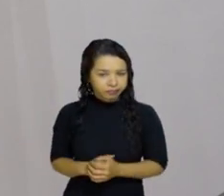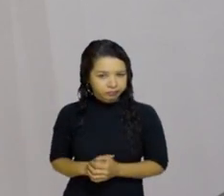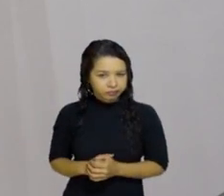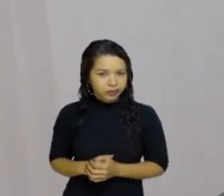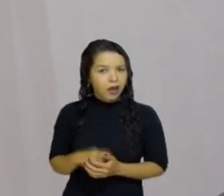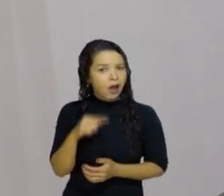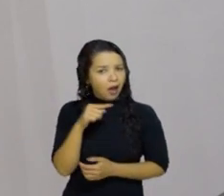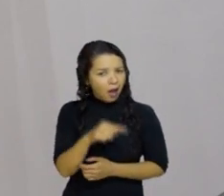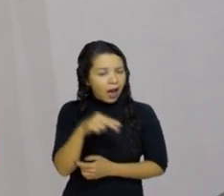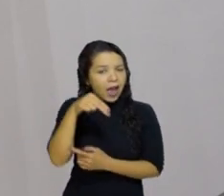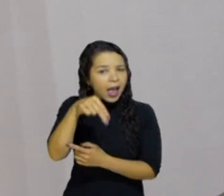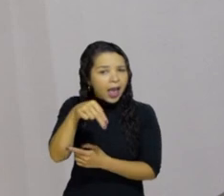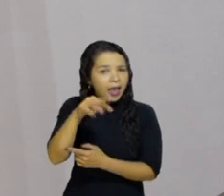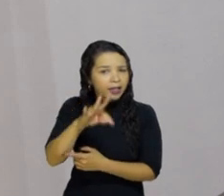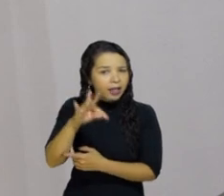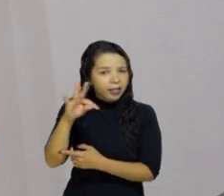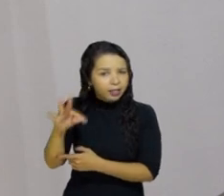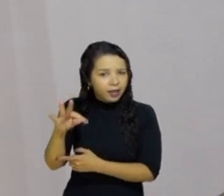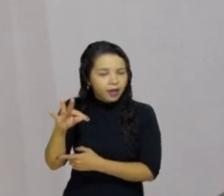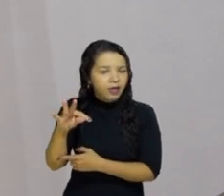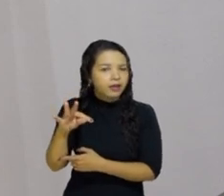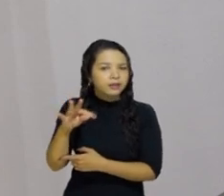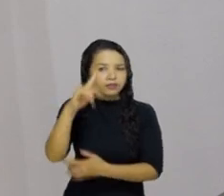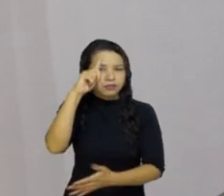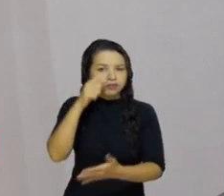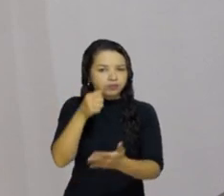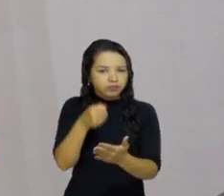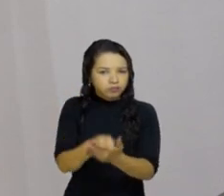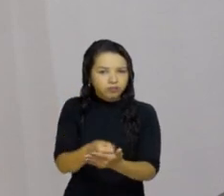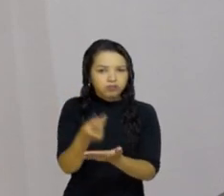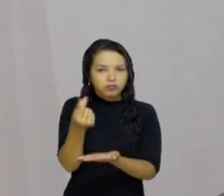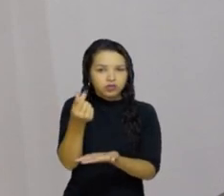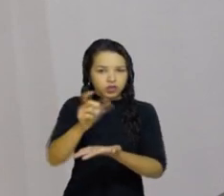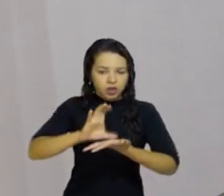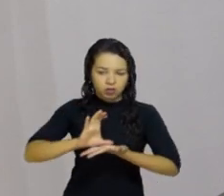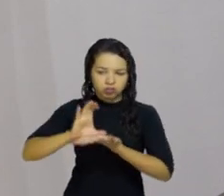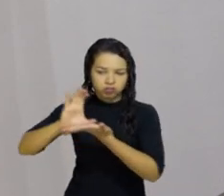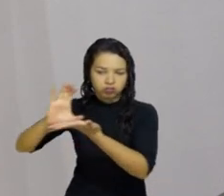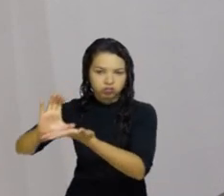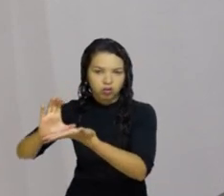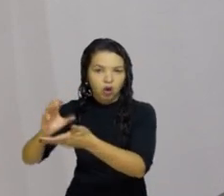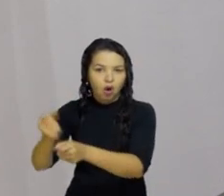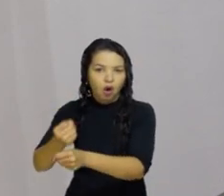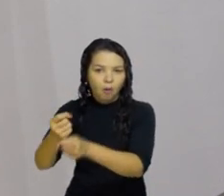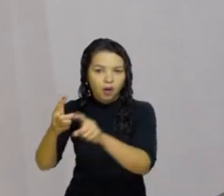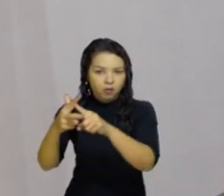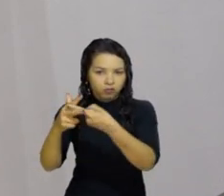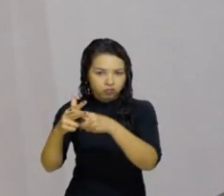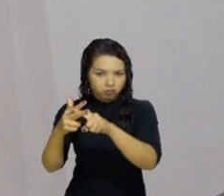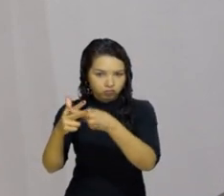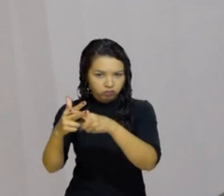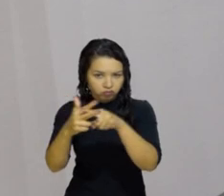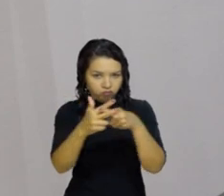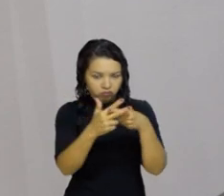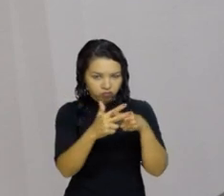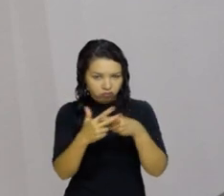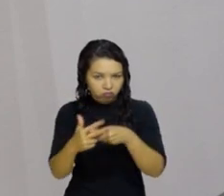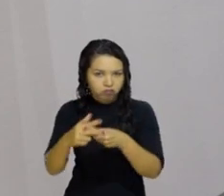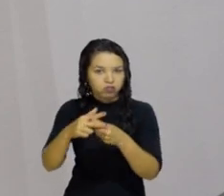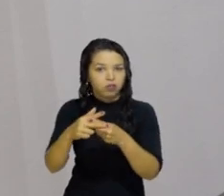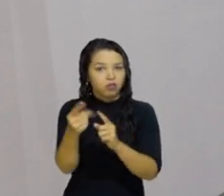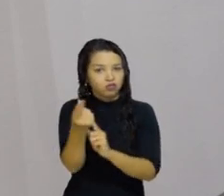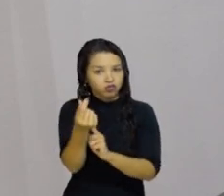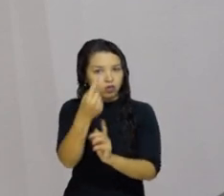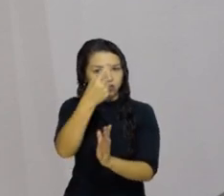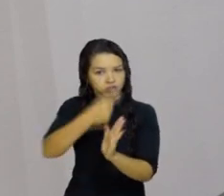decidiu excluir os valores que seriam destinados para obras de recuperação dos passivos ambientais no